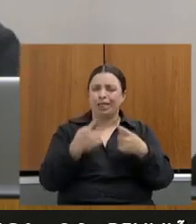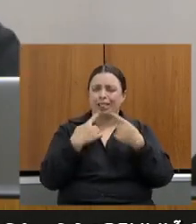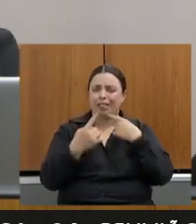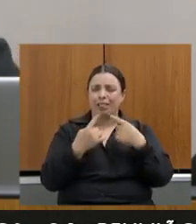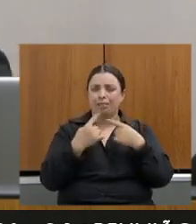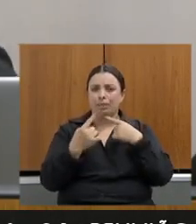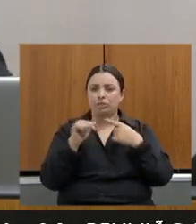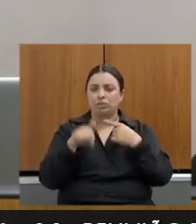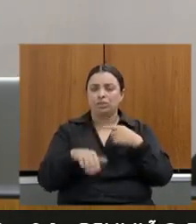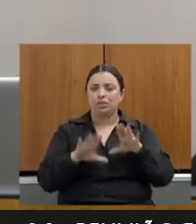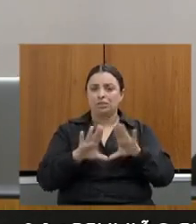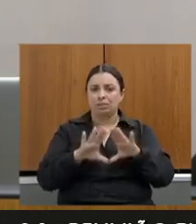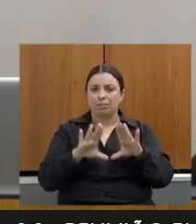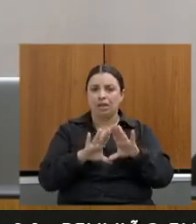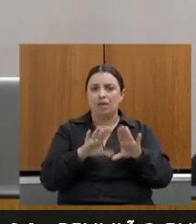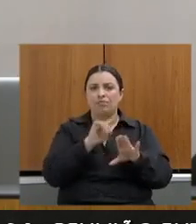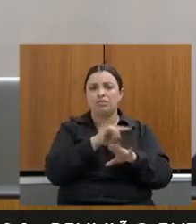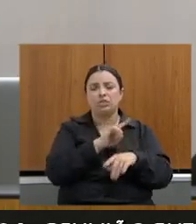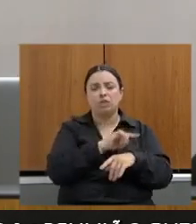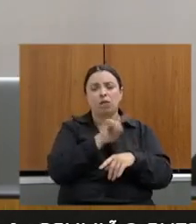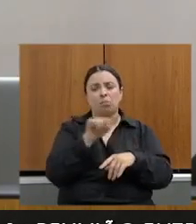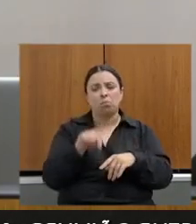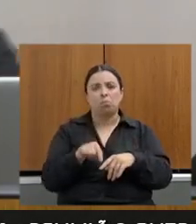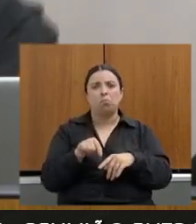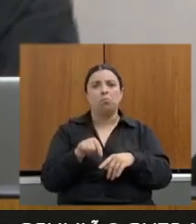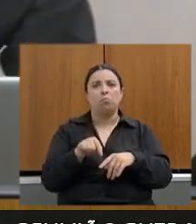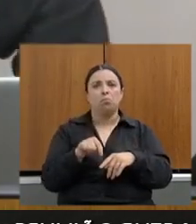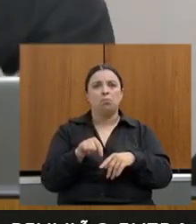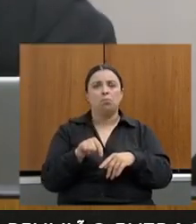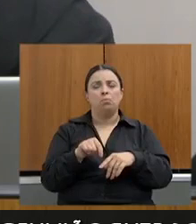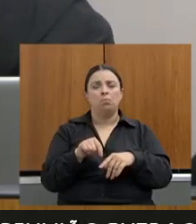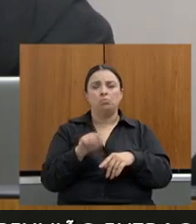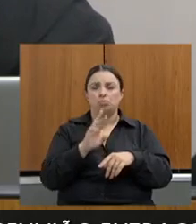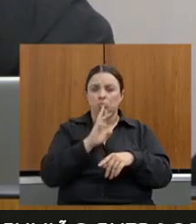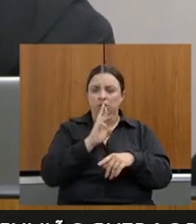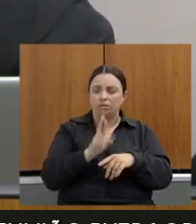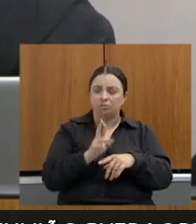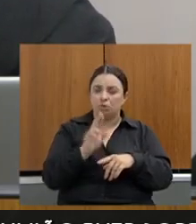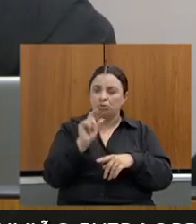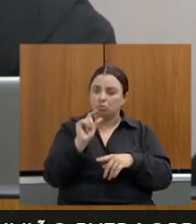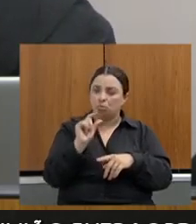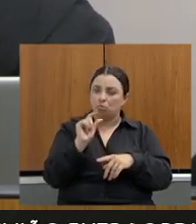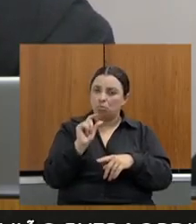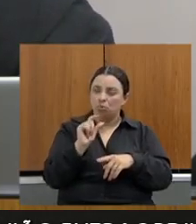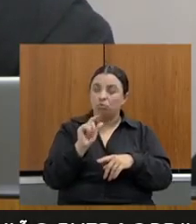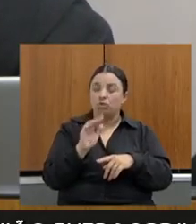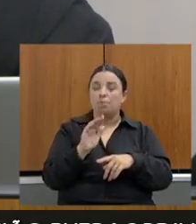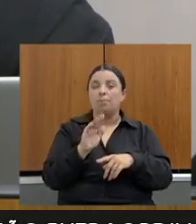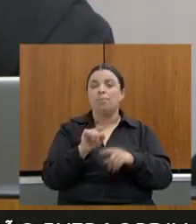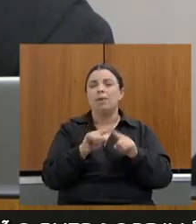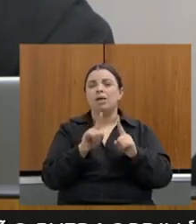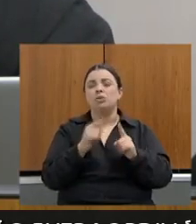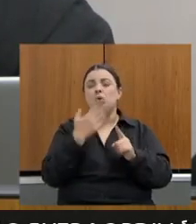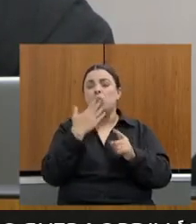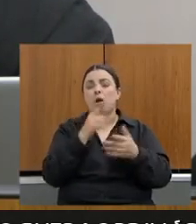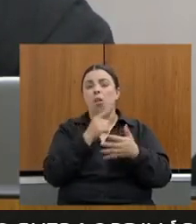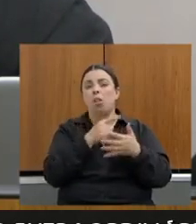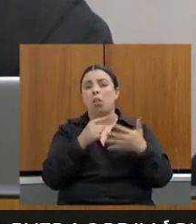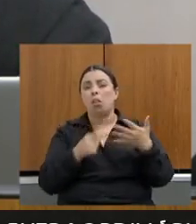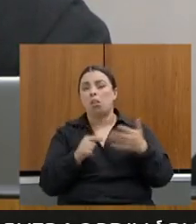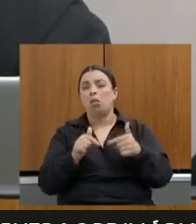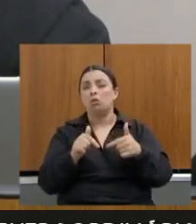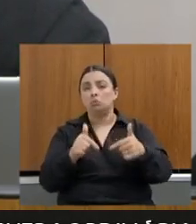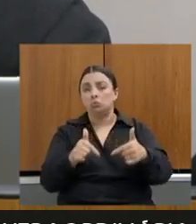e o senhor já veio até com uma uma Talvez uma parte da resposta é Quais medidas têm sido